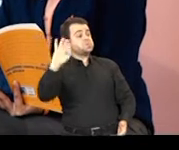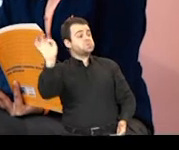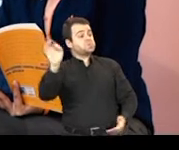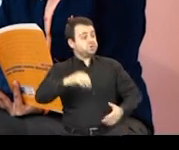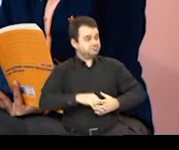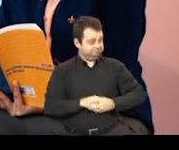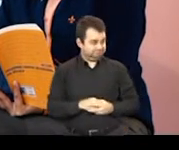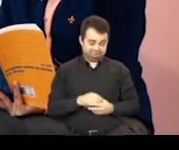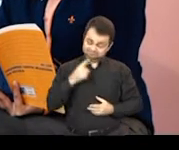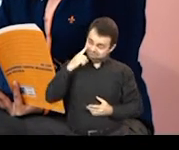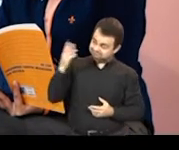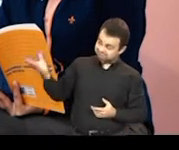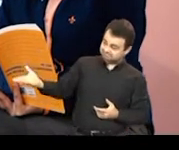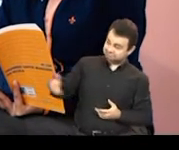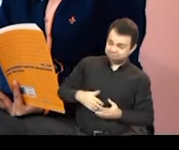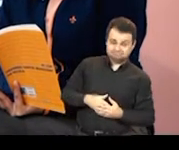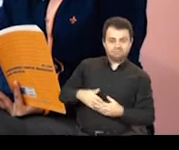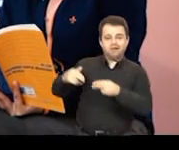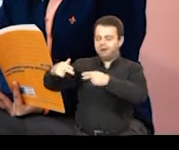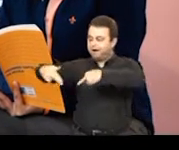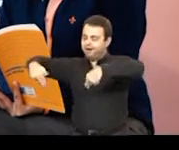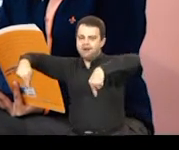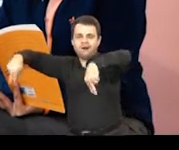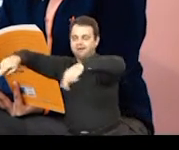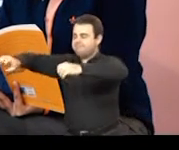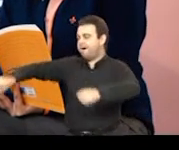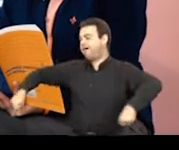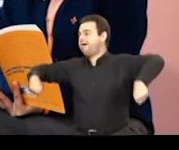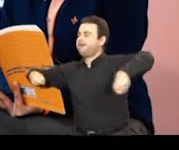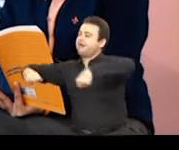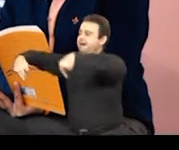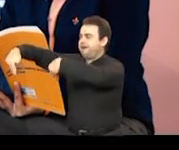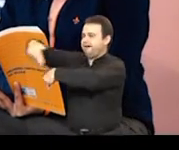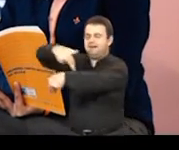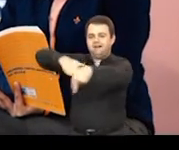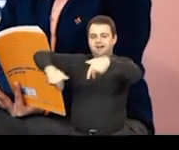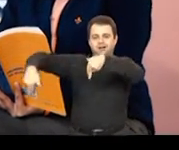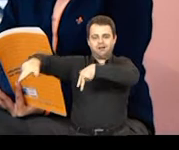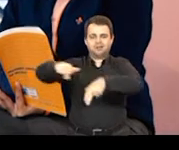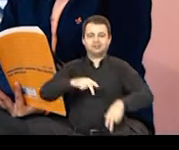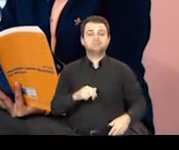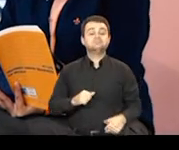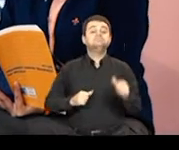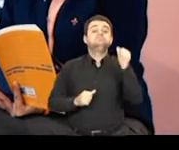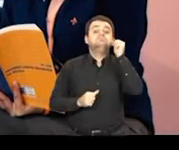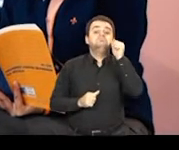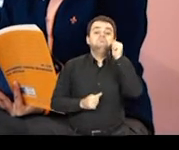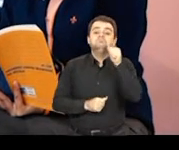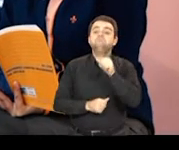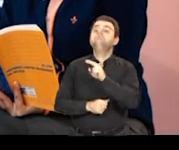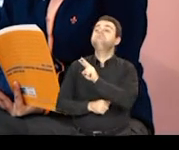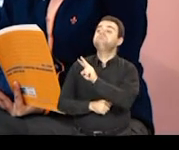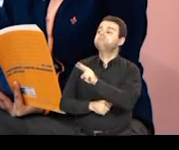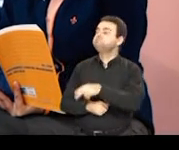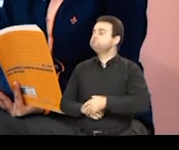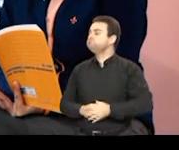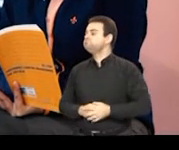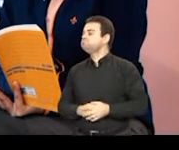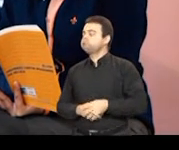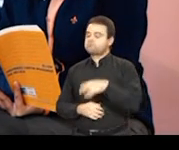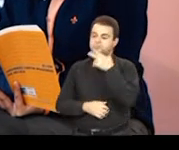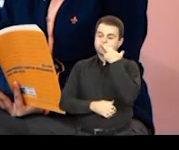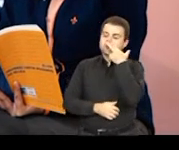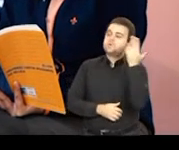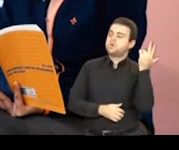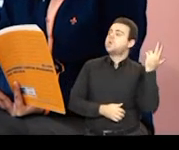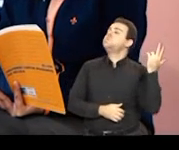às crianças rodando na sua ciranda. Ela tragou lentamente, soprou a fumaça na